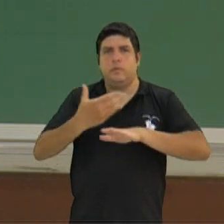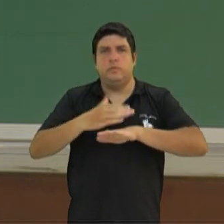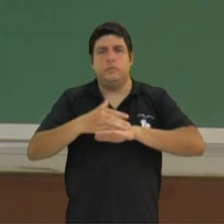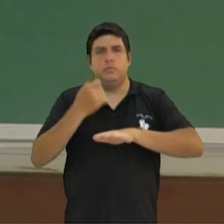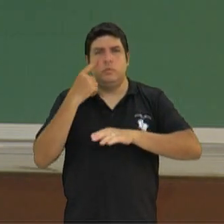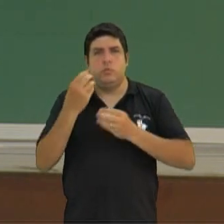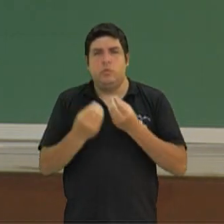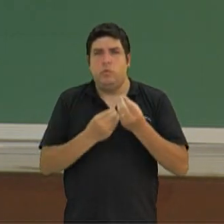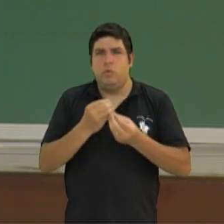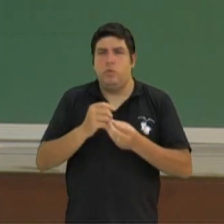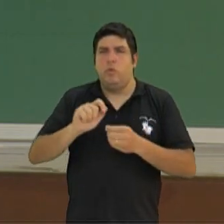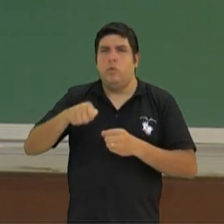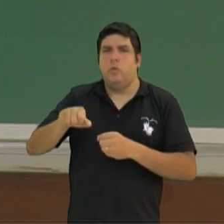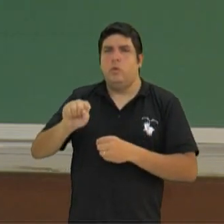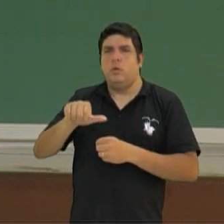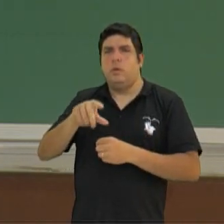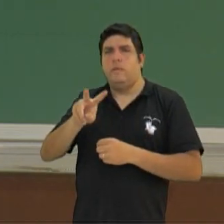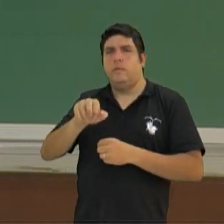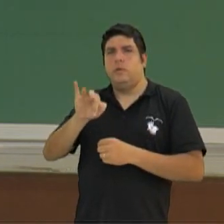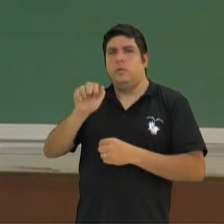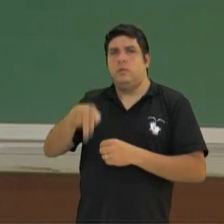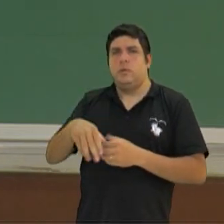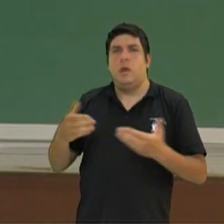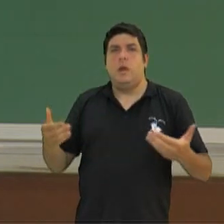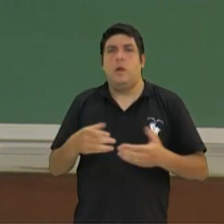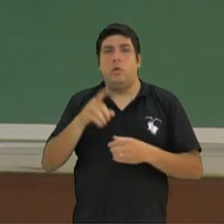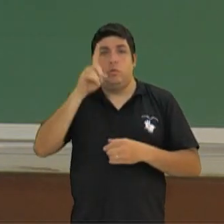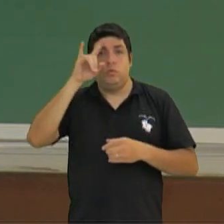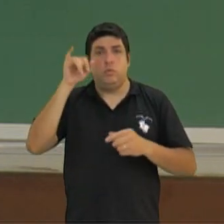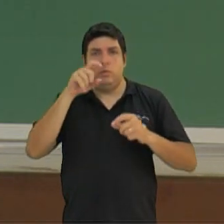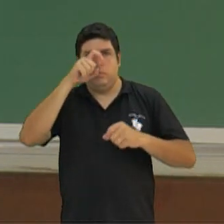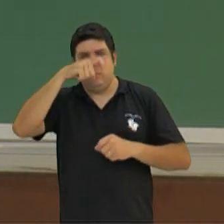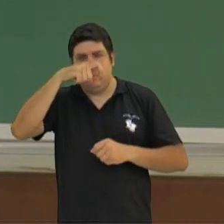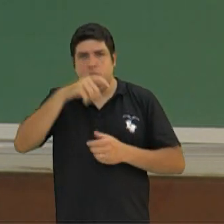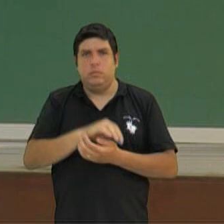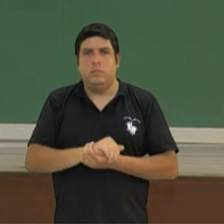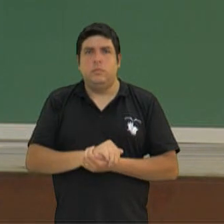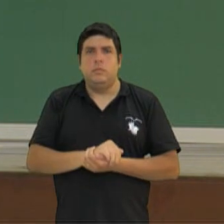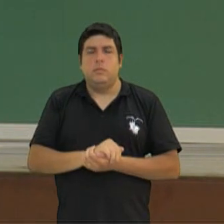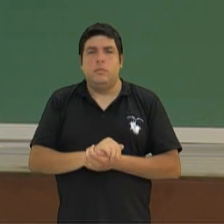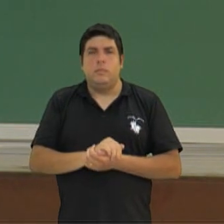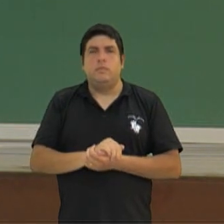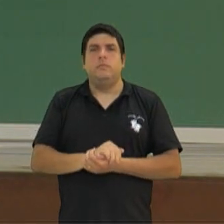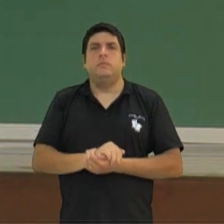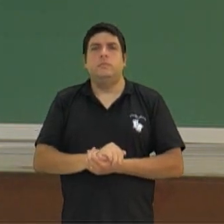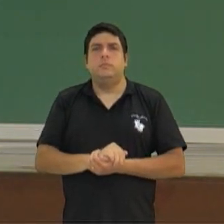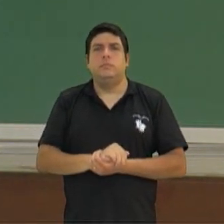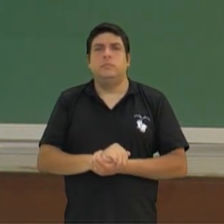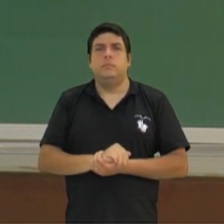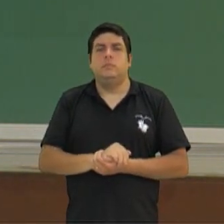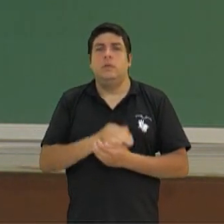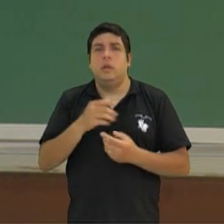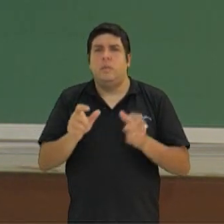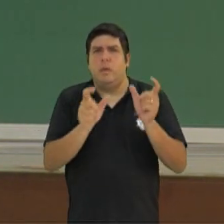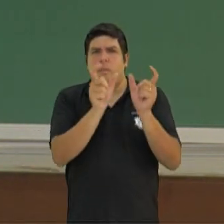referente ao Valentine's Day, aqui referente ao Halloween, ok? So match the words to the pictures. Relacione as palavras às imagens.